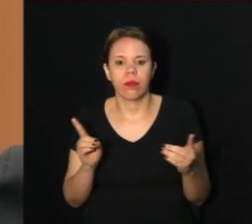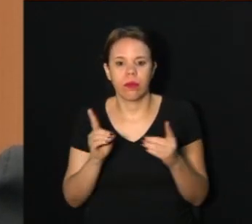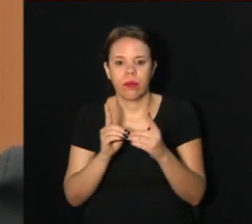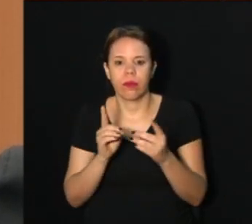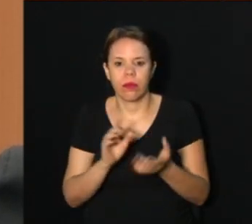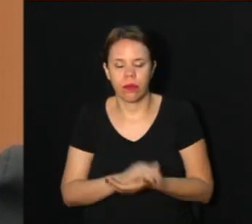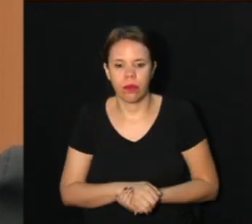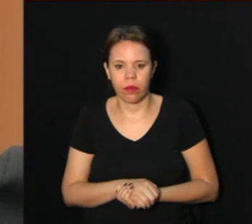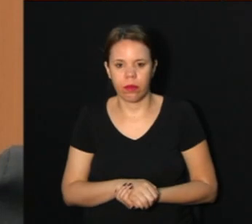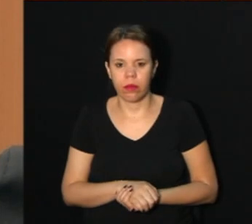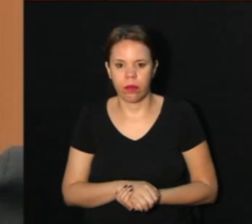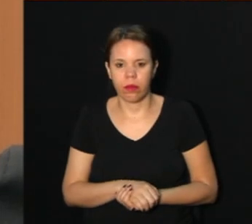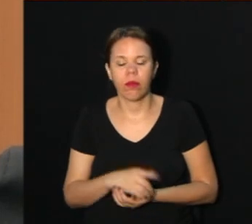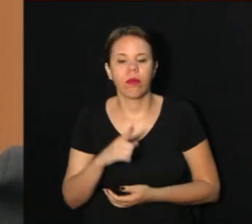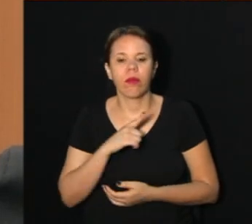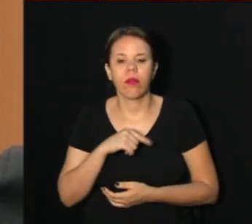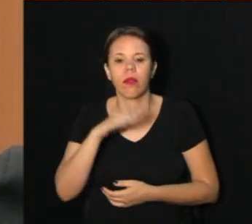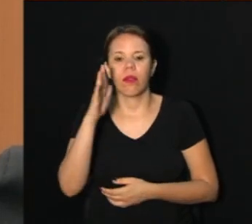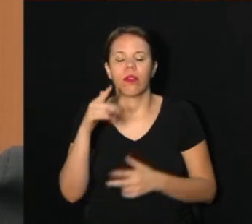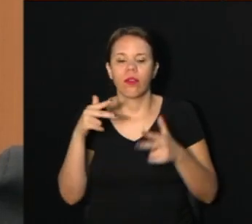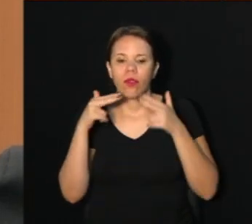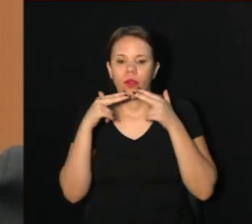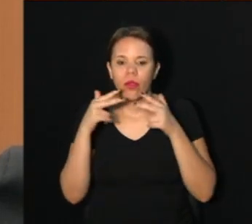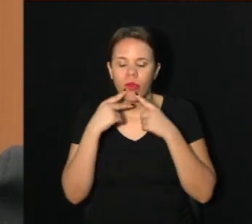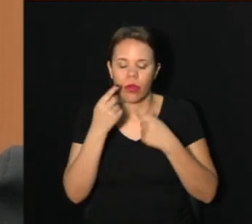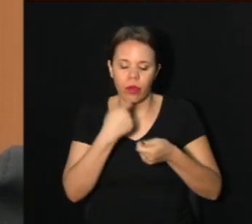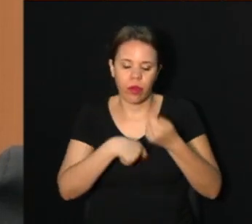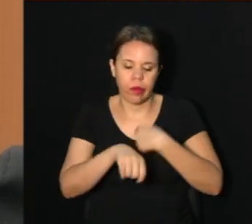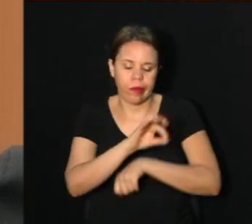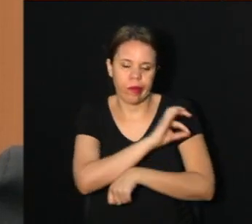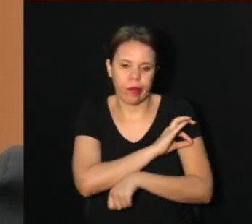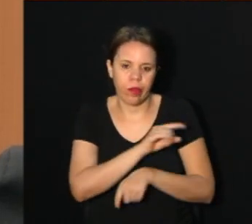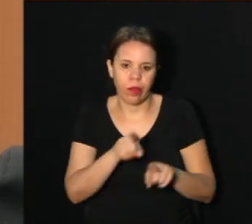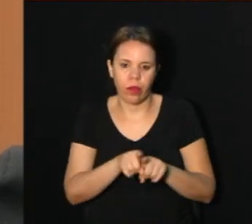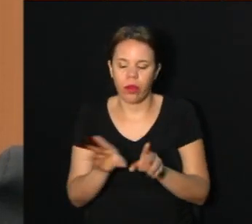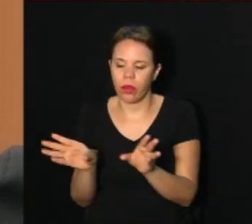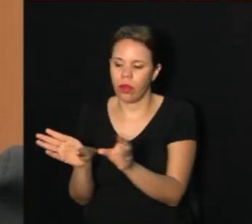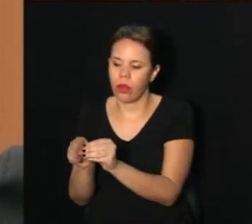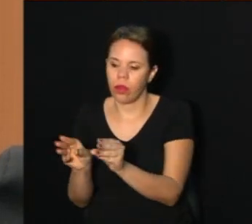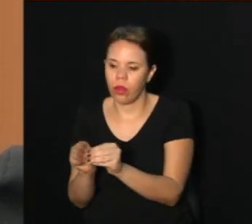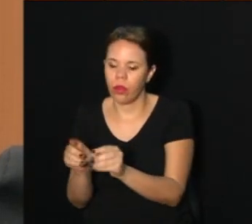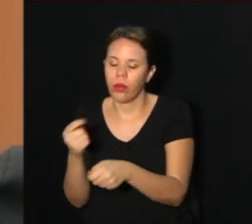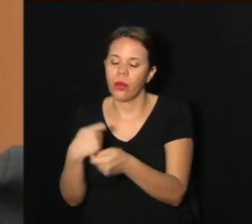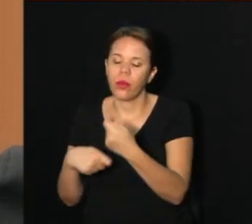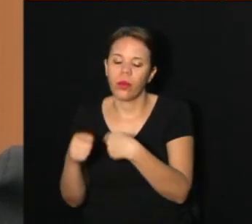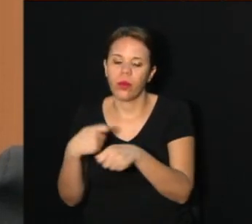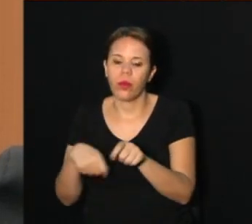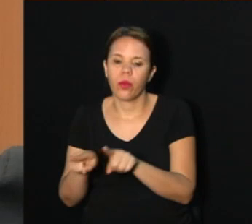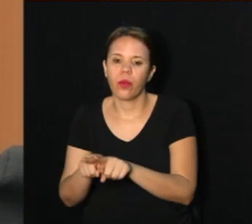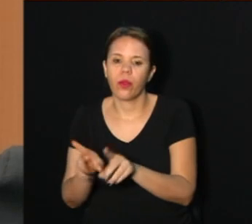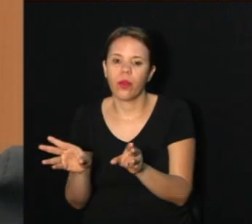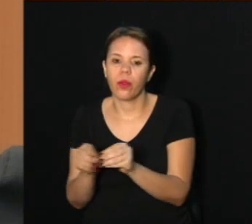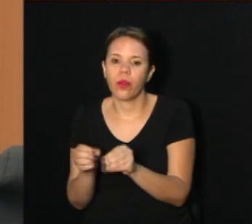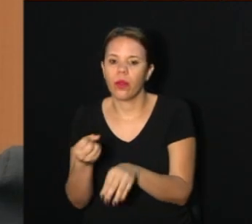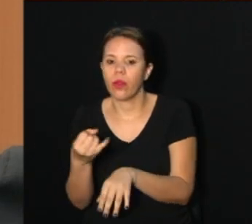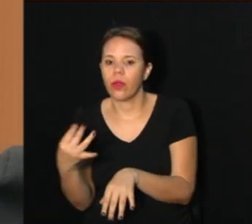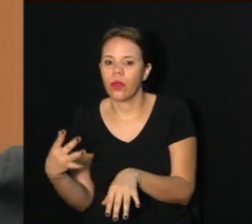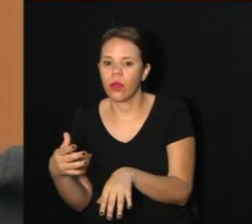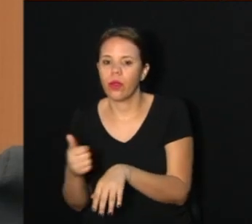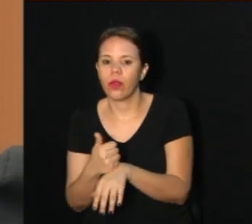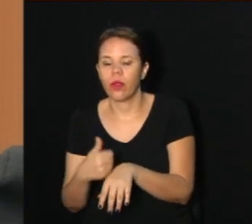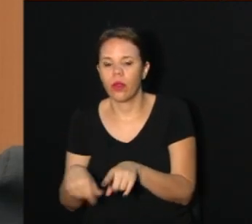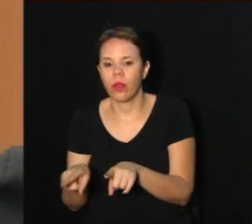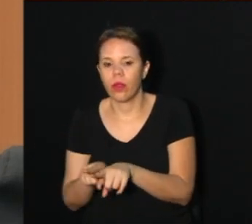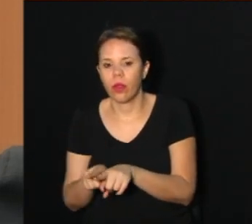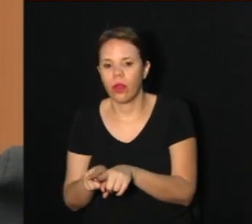que está de mais moderno na administração, que é justamente o enxugamento da máquina administrativa, com a redução de